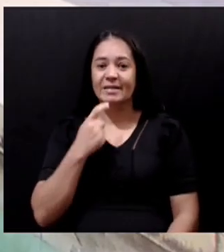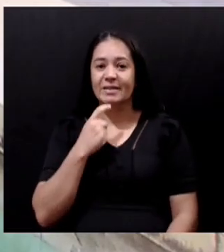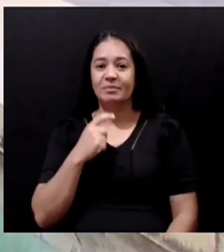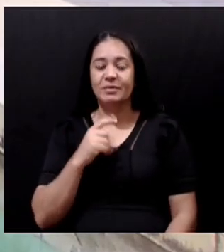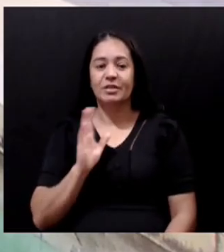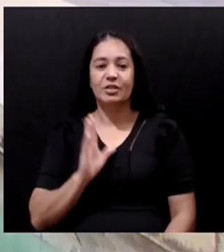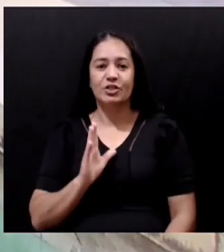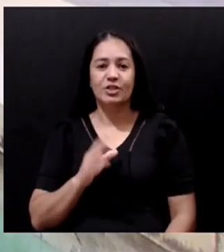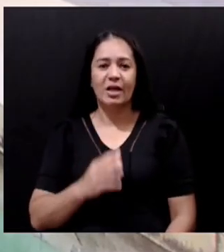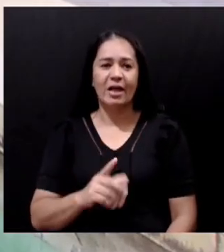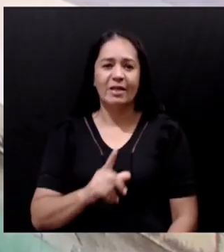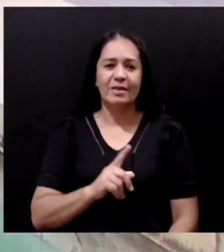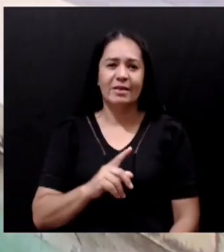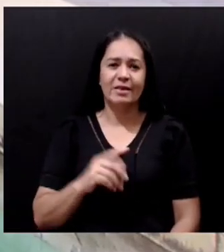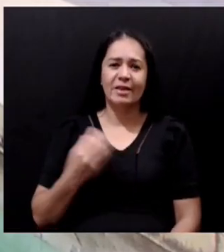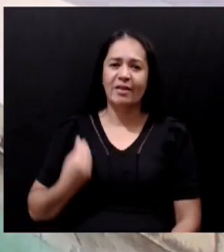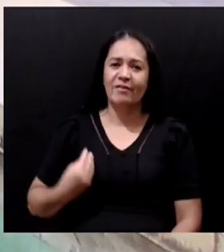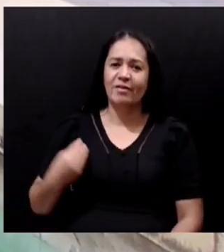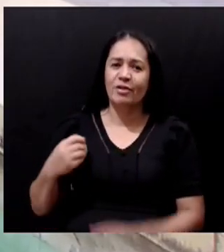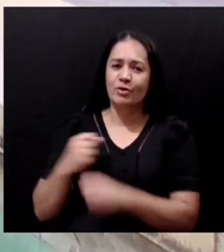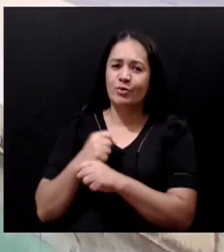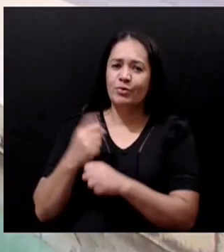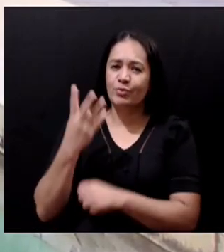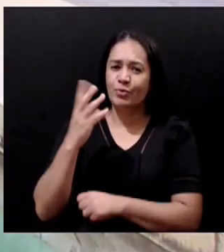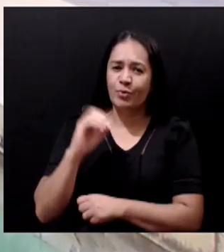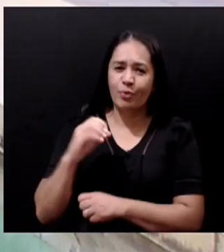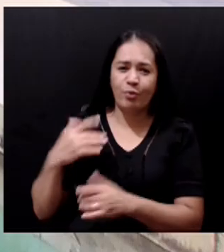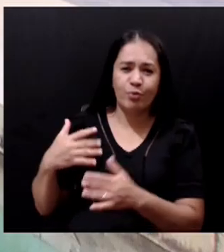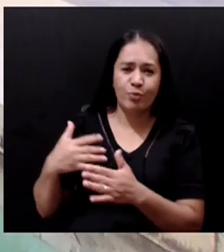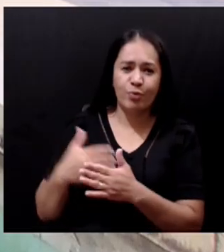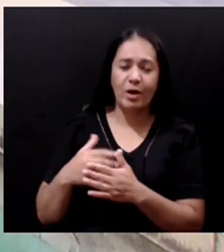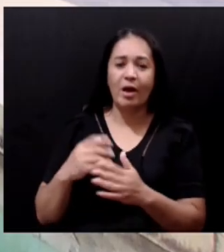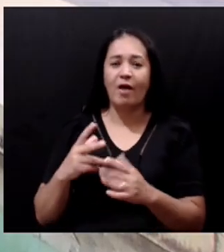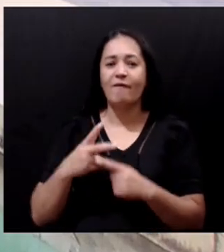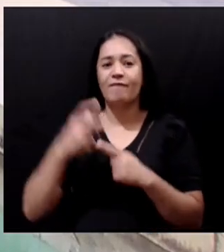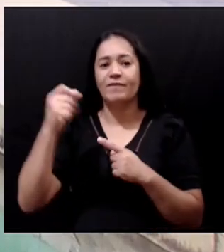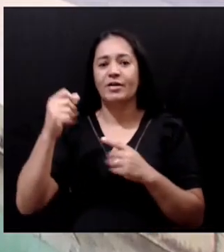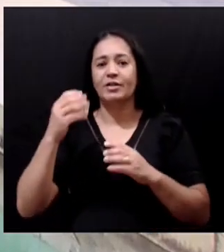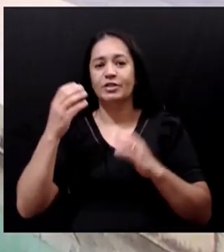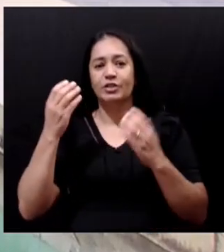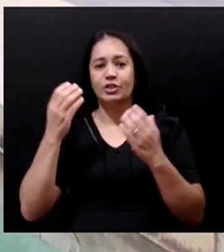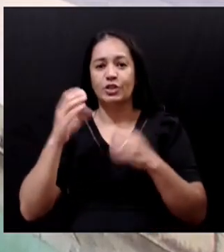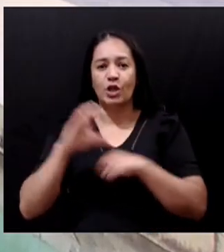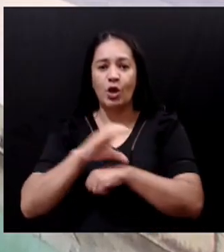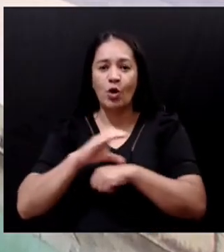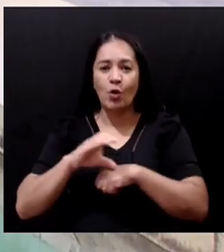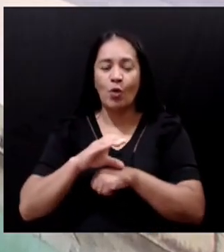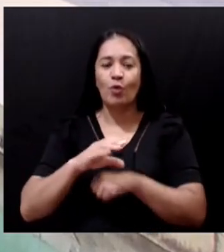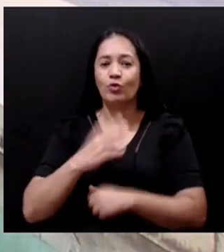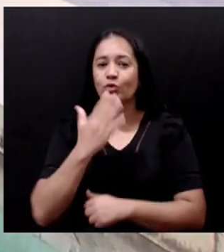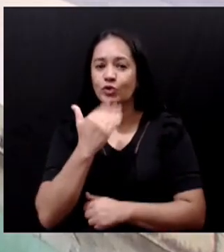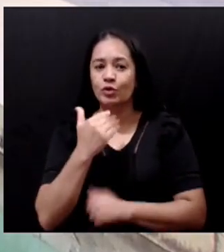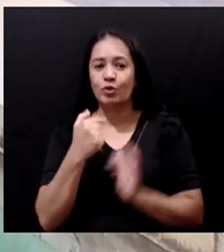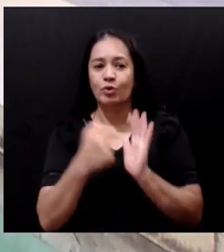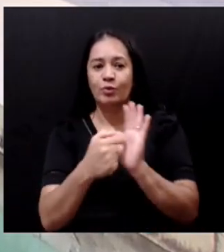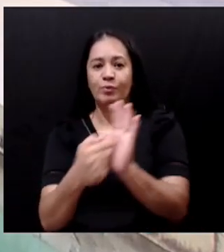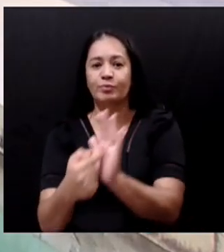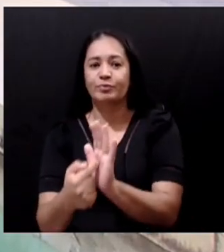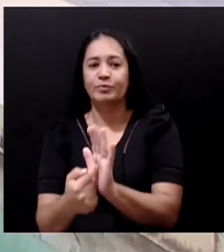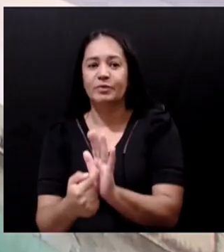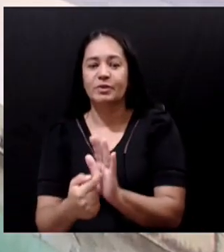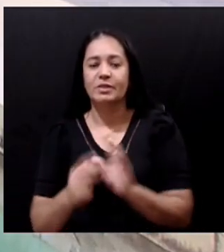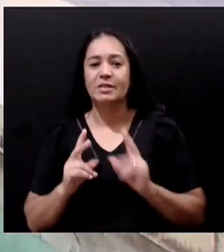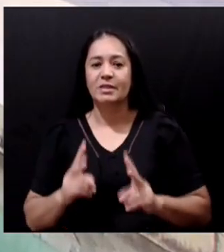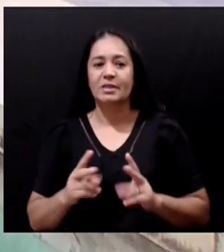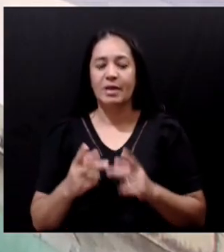40 anos e é campeão em concursos de comidas, apresentando sempre pratos que